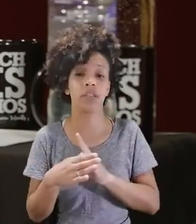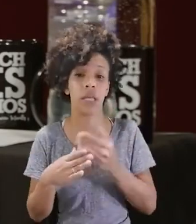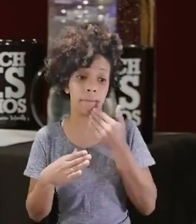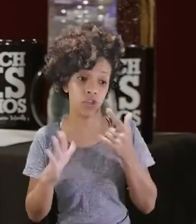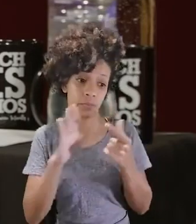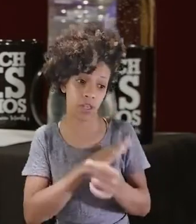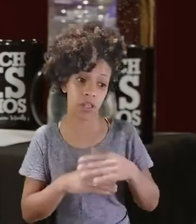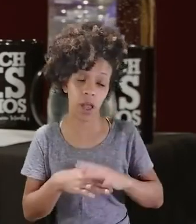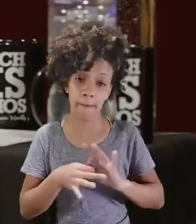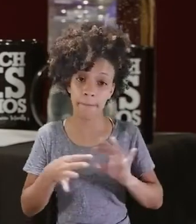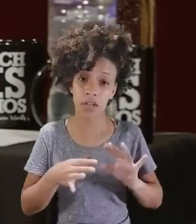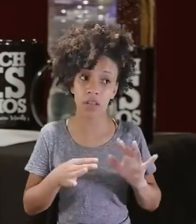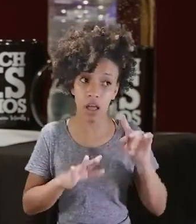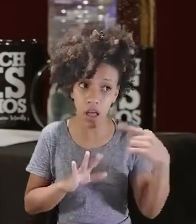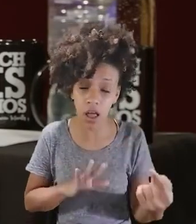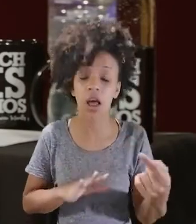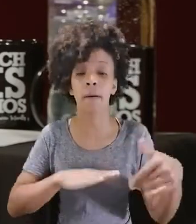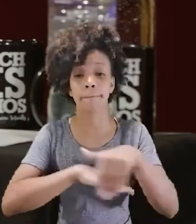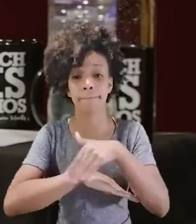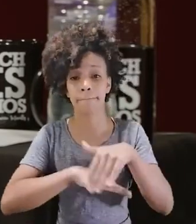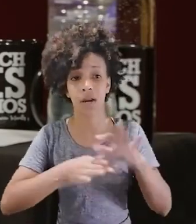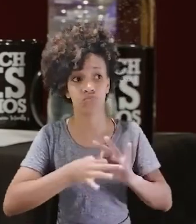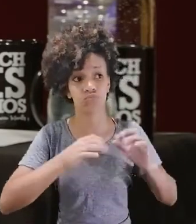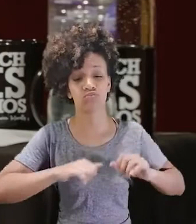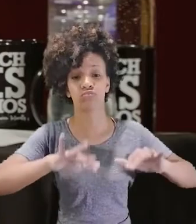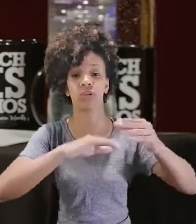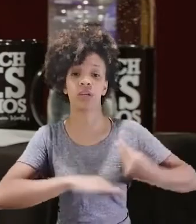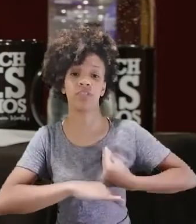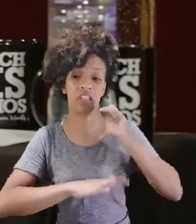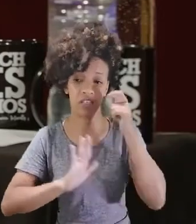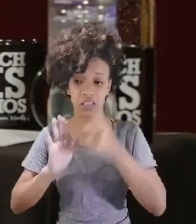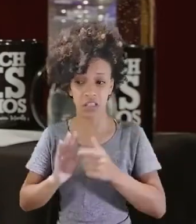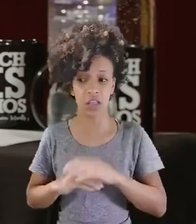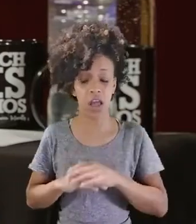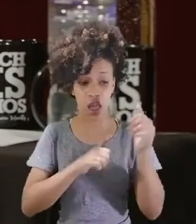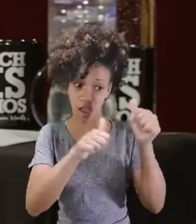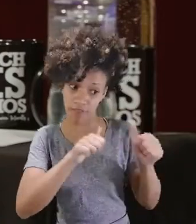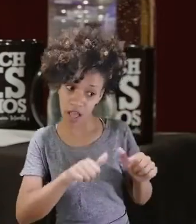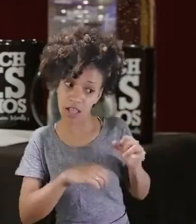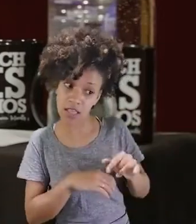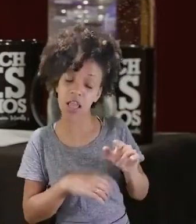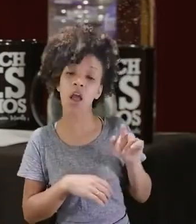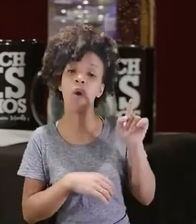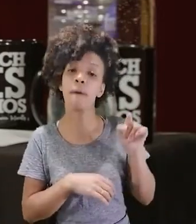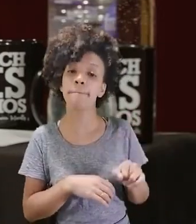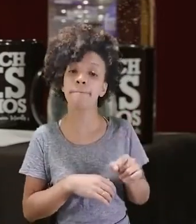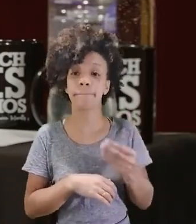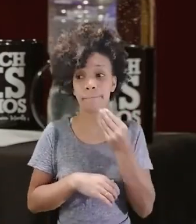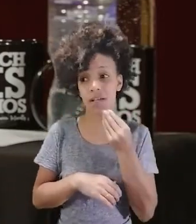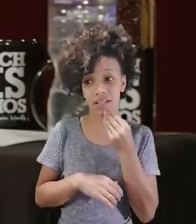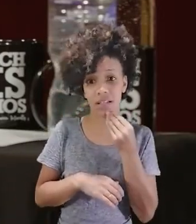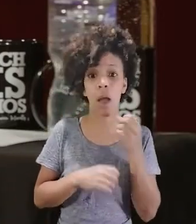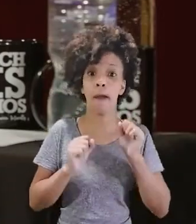conquistou e pedir para sair pelo foto sua liberdade está próxima Até mesmo aquele que sair para rua e desgosta desinteresse por nossa causa serão avaliados e constatados que o mesmo